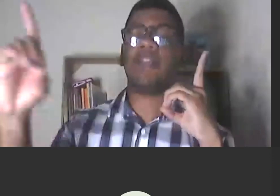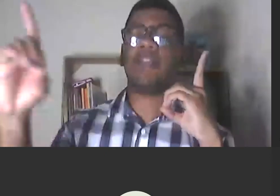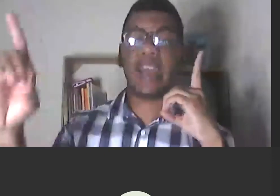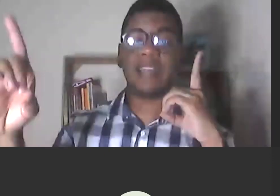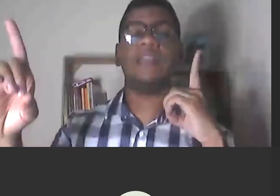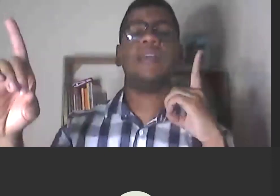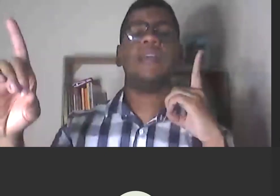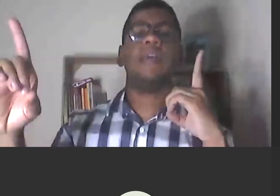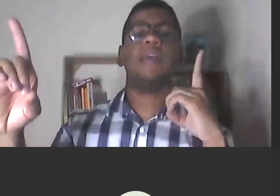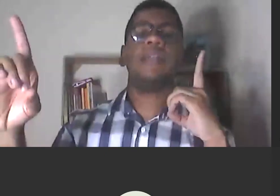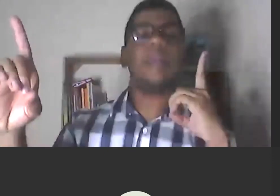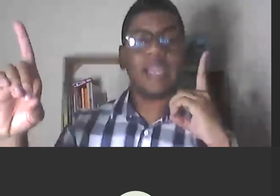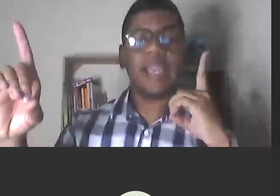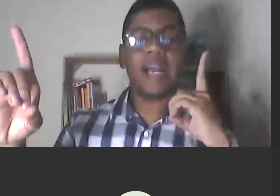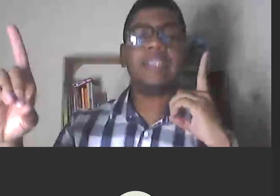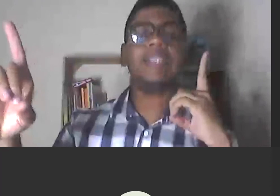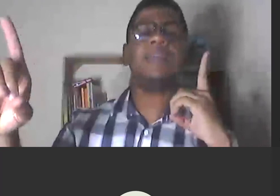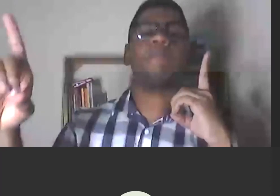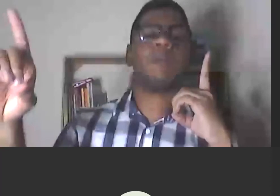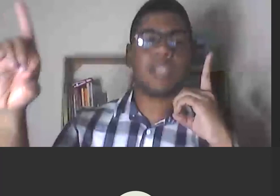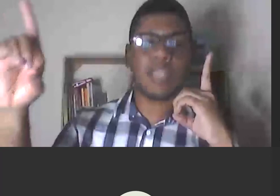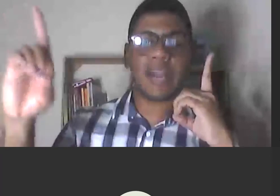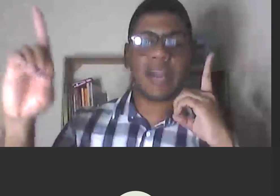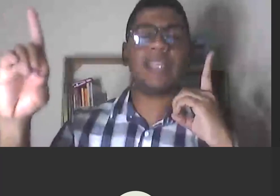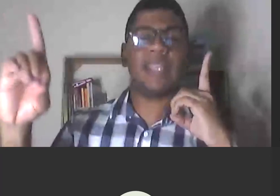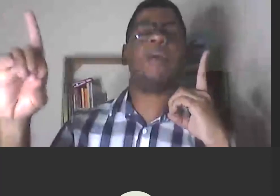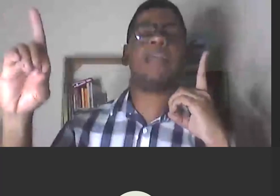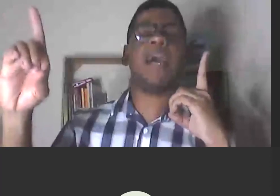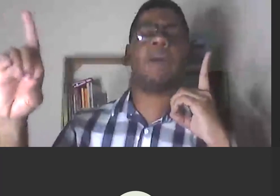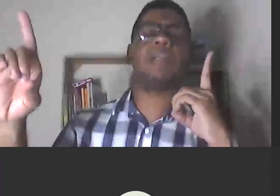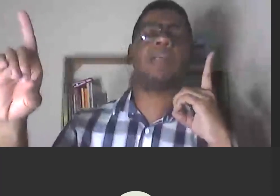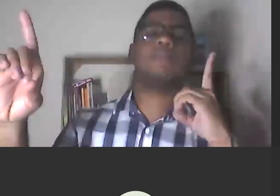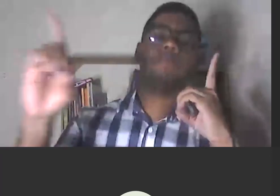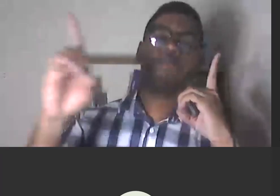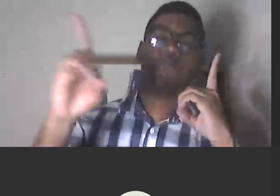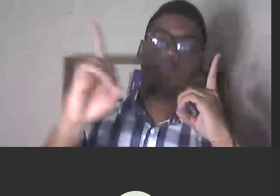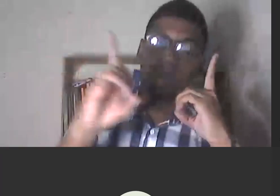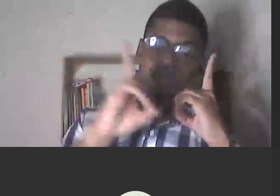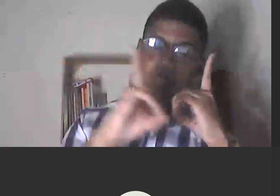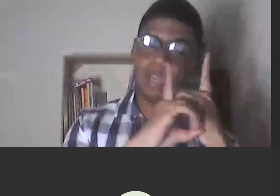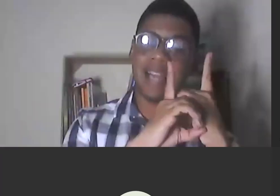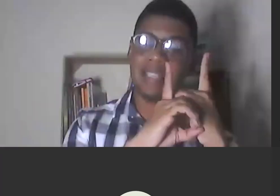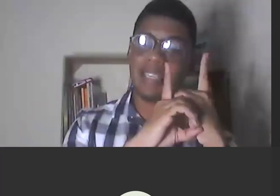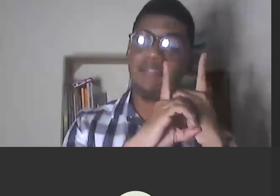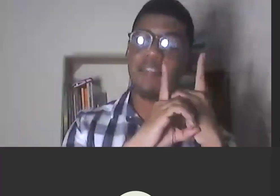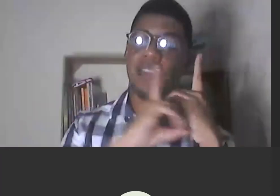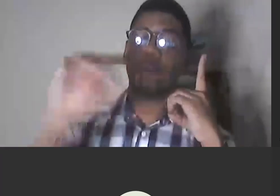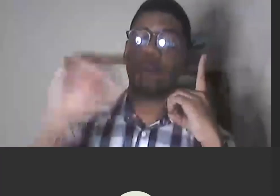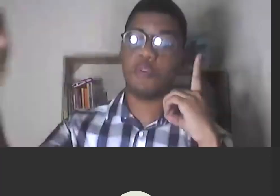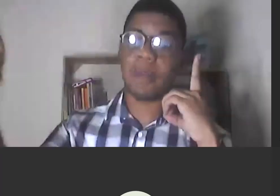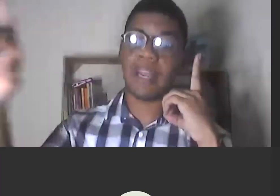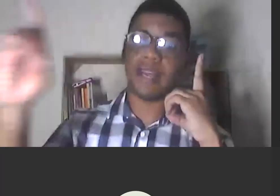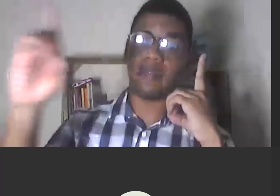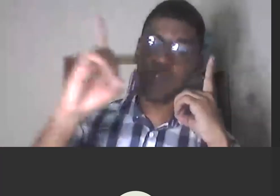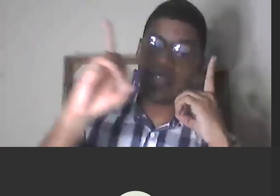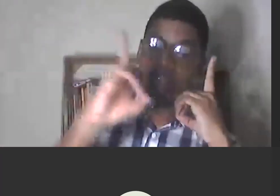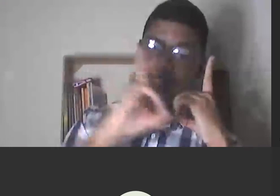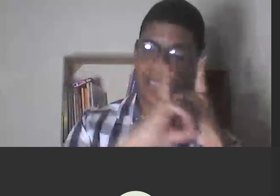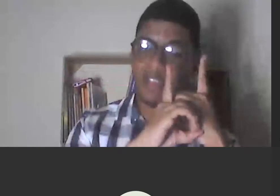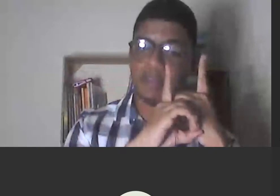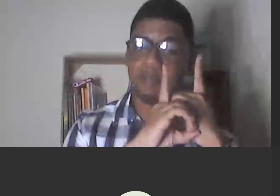Larissa que ela viesse na minha casa para eu entregar o material da aula. Então, Larissa que vem, eu fico